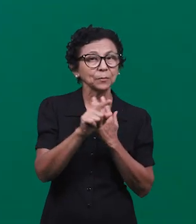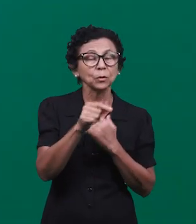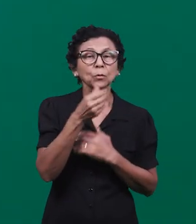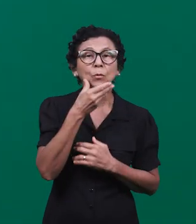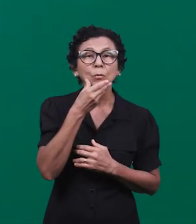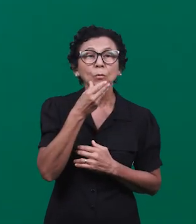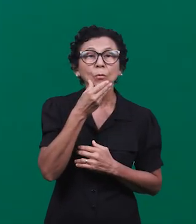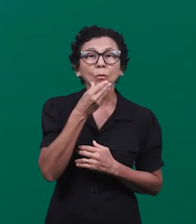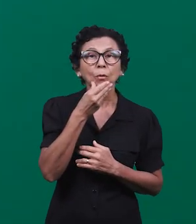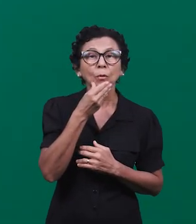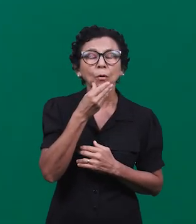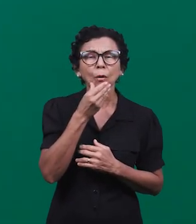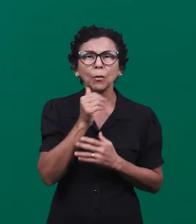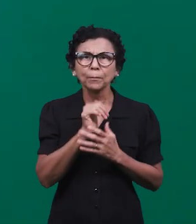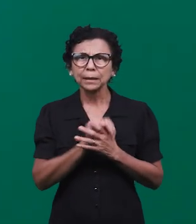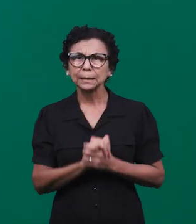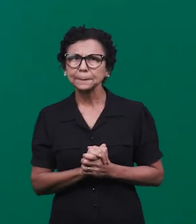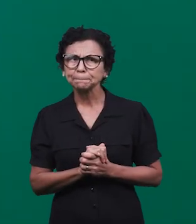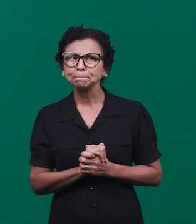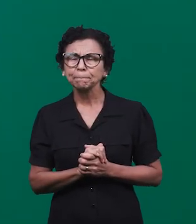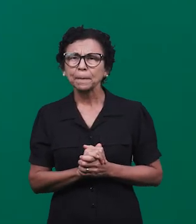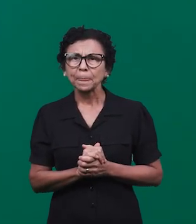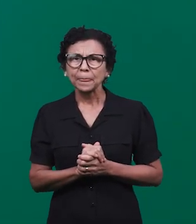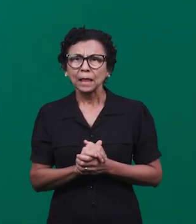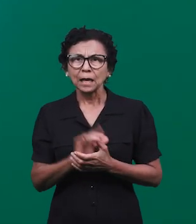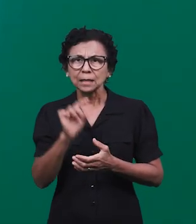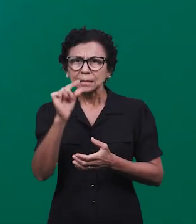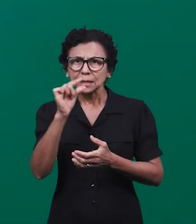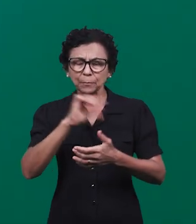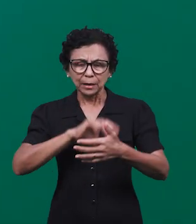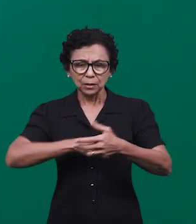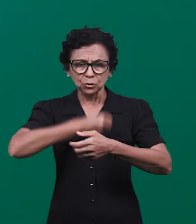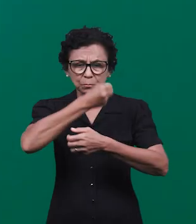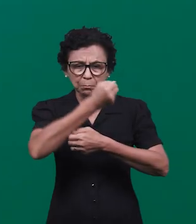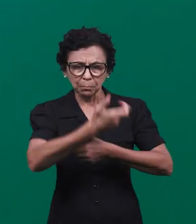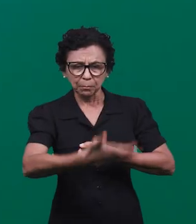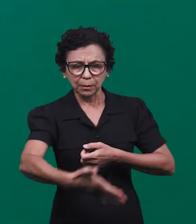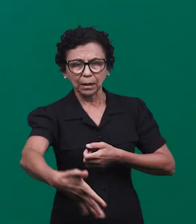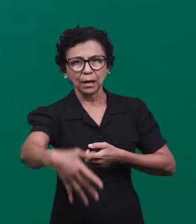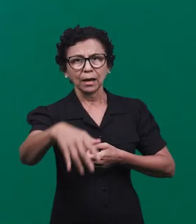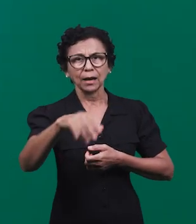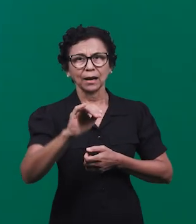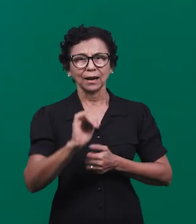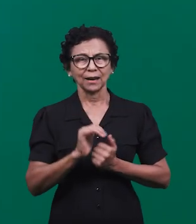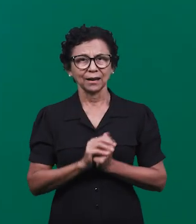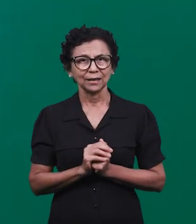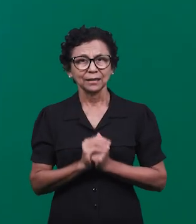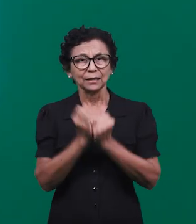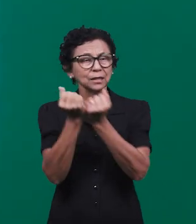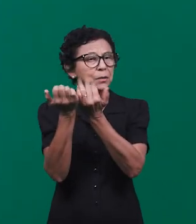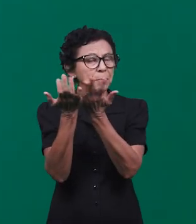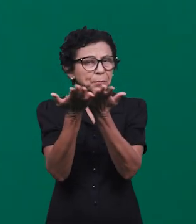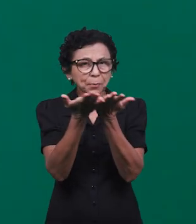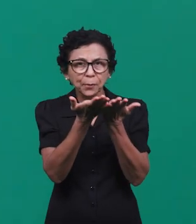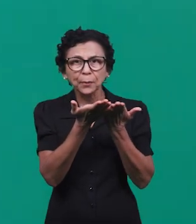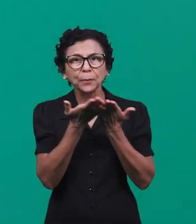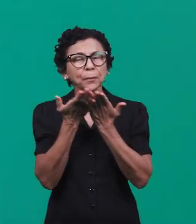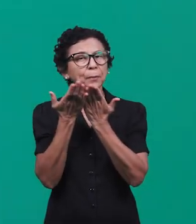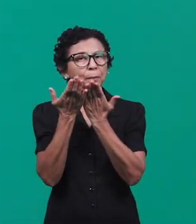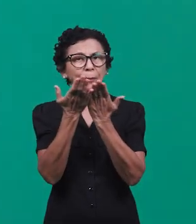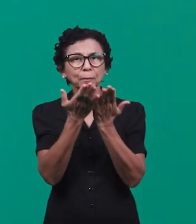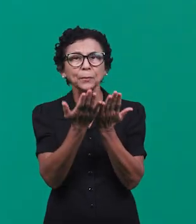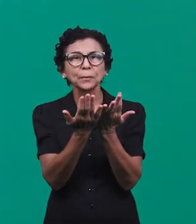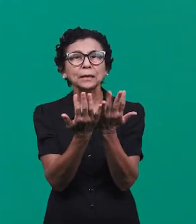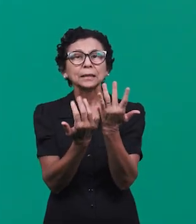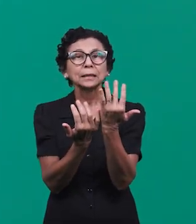homem, ele plantou boas sementes, ele plantou trigo em um campo, mas à